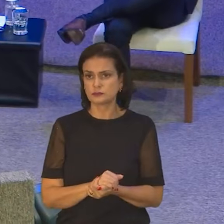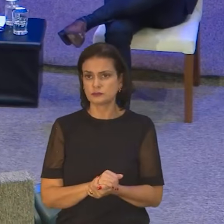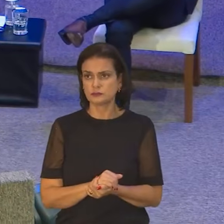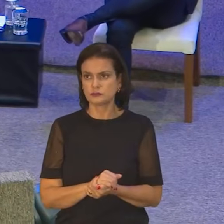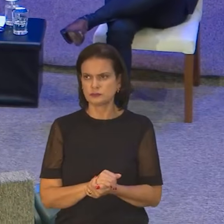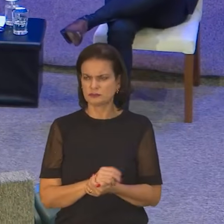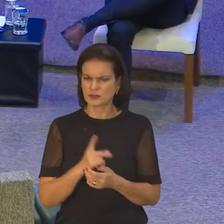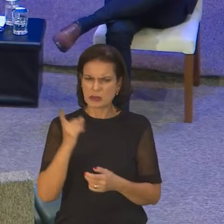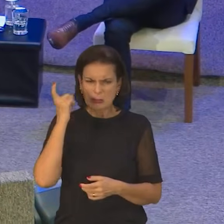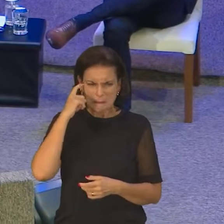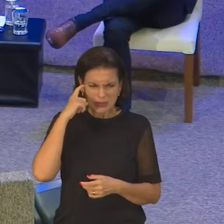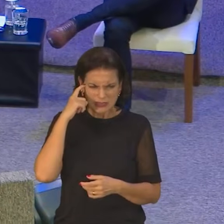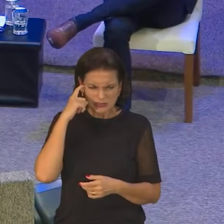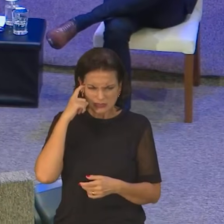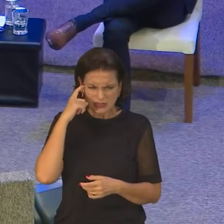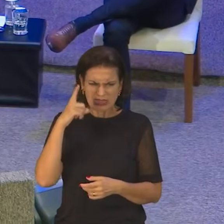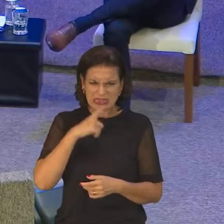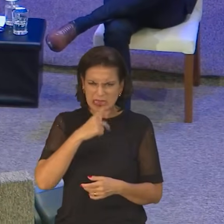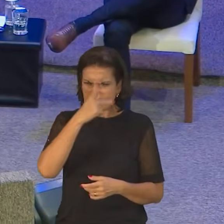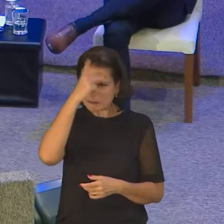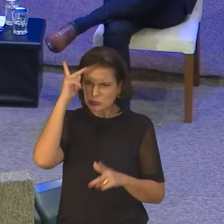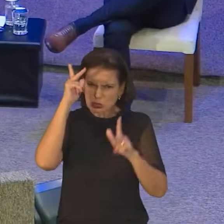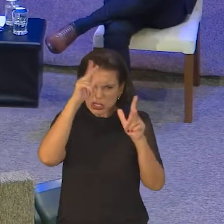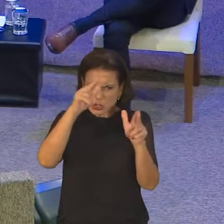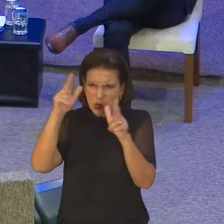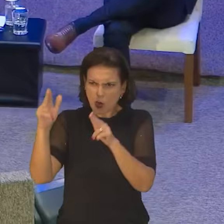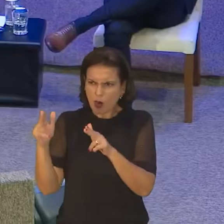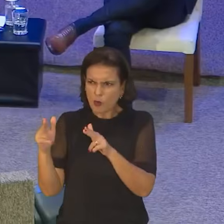Você acha que tem gente como a gente aí?